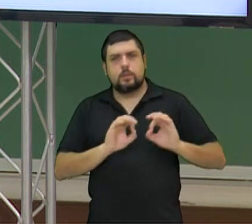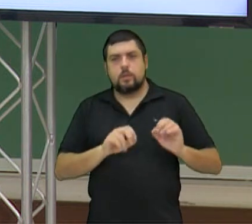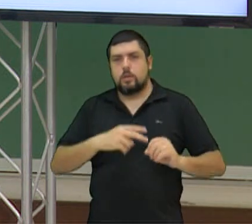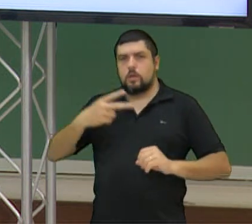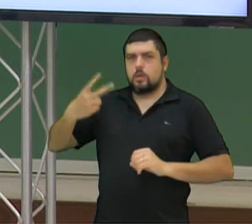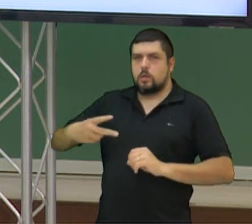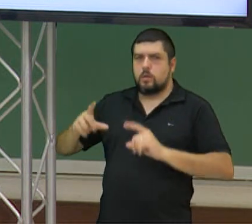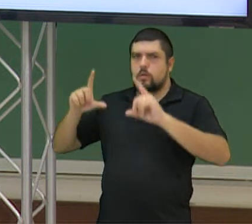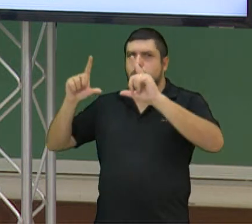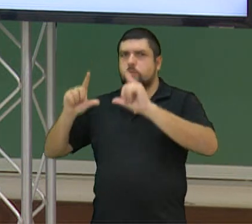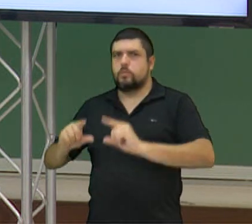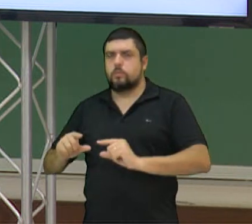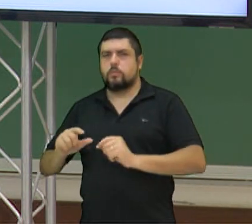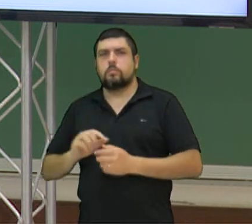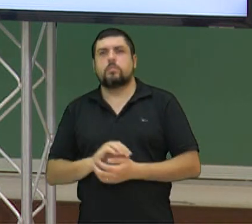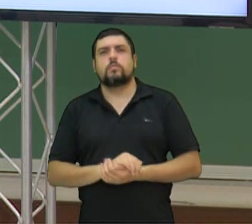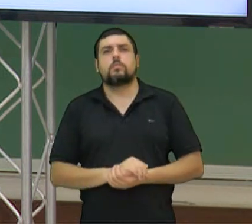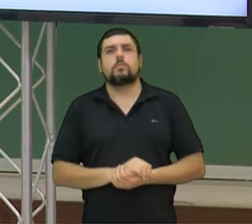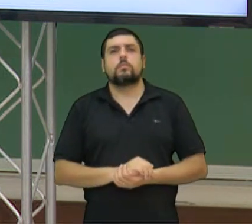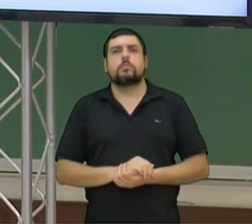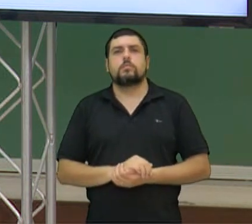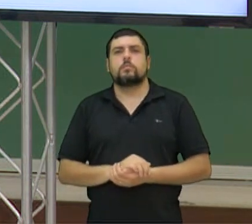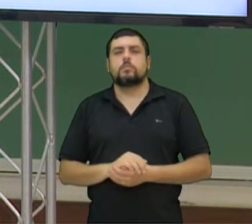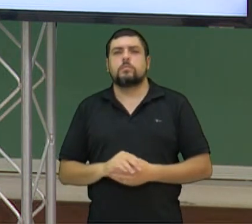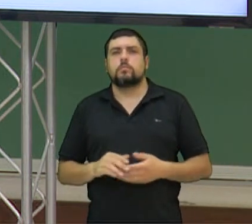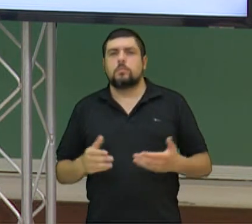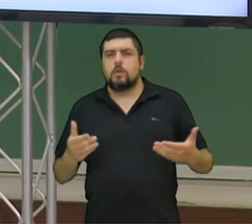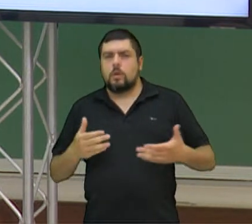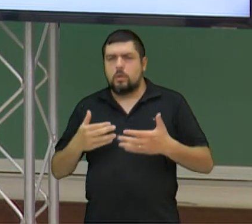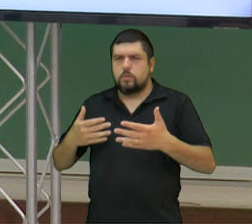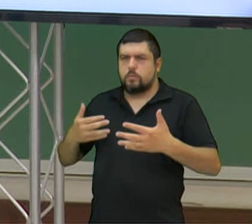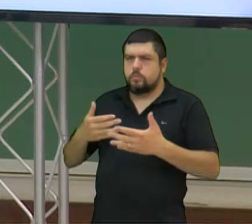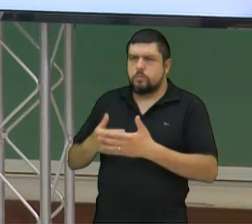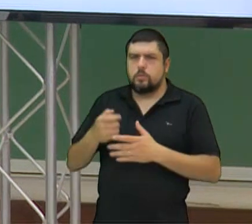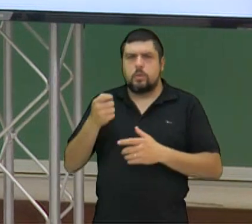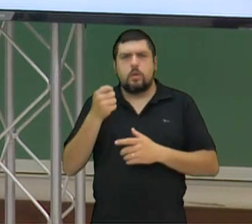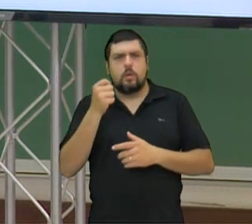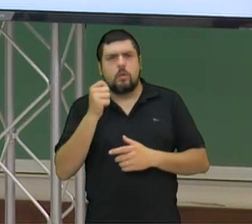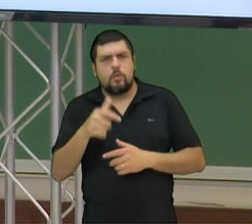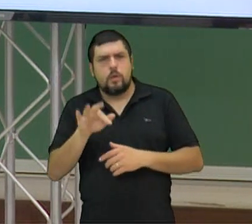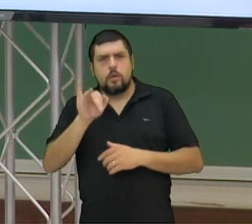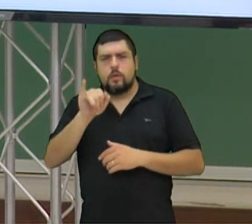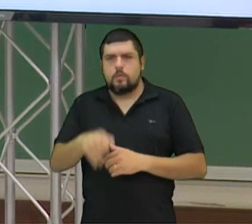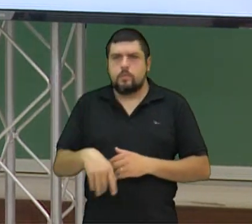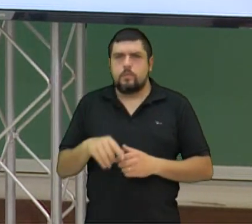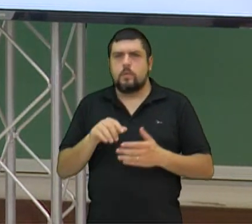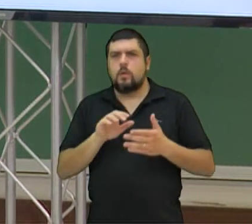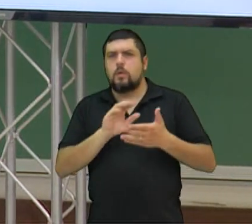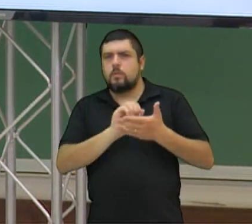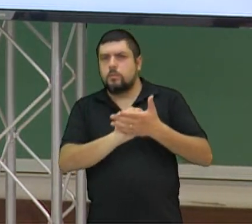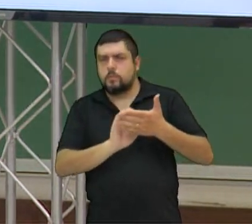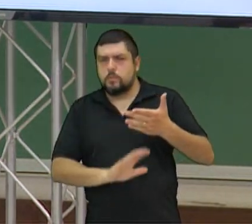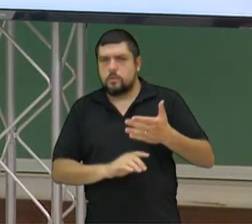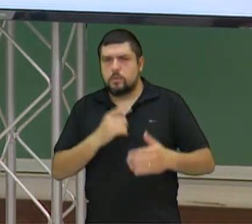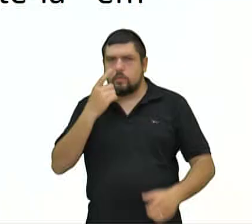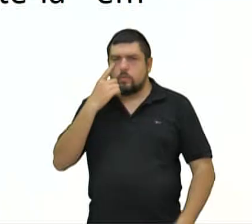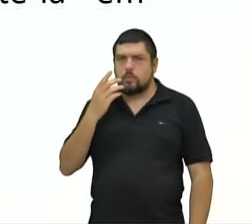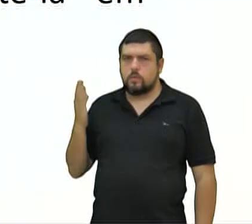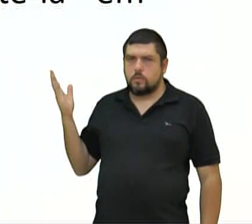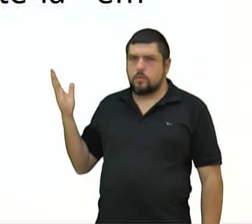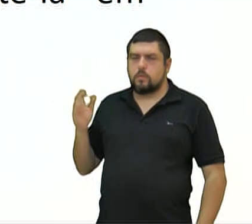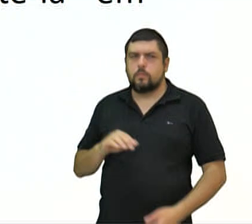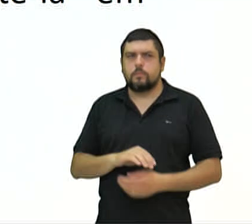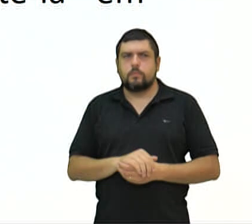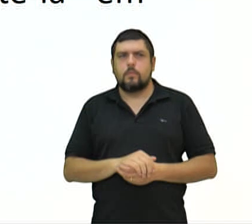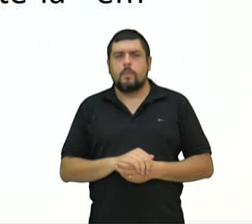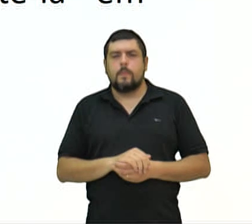essa. Gente, para a gente poder finalizar nossa aula, tem mais um exercício para vocês poderem ver aqui, que seria esse aqui, ó. Um sistema